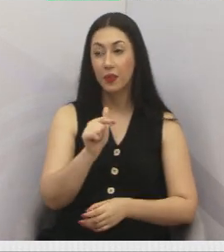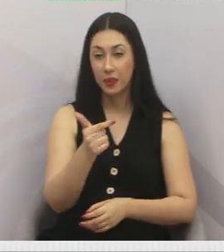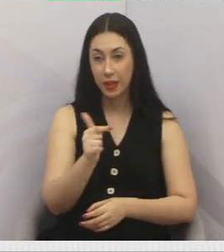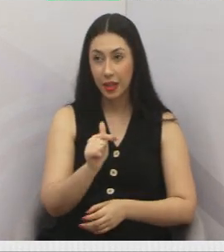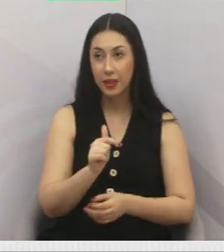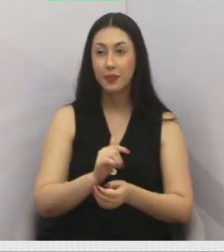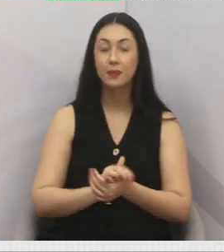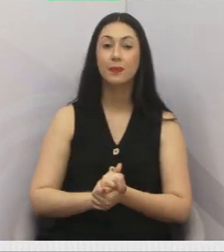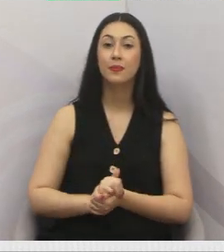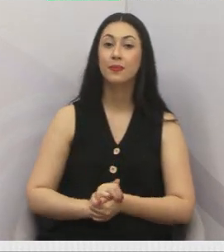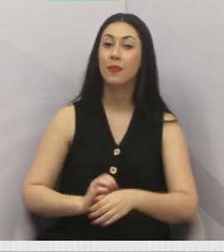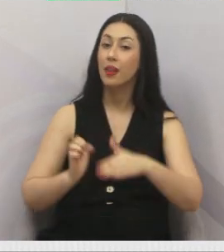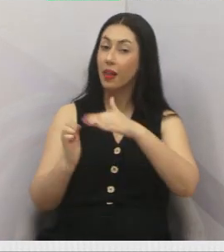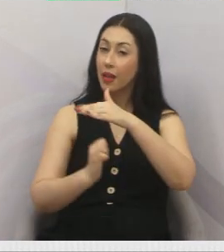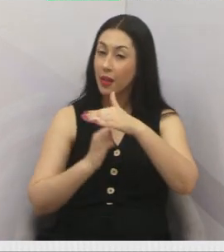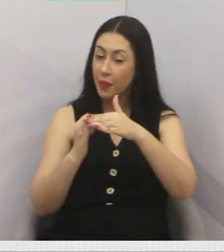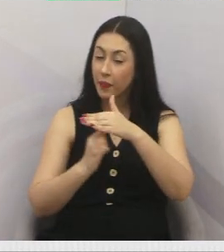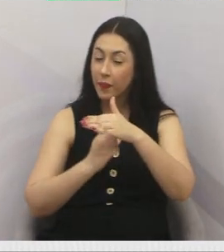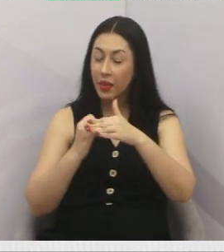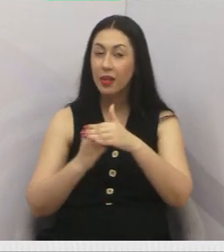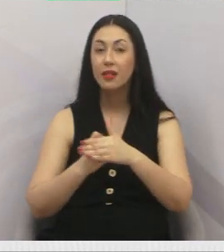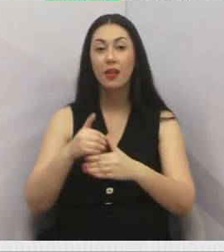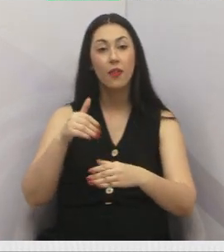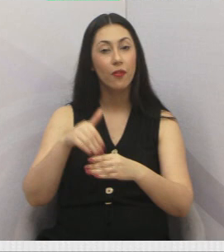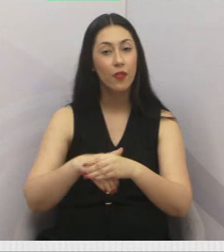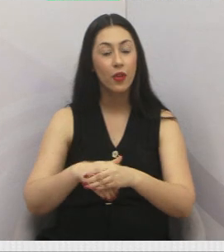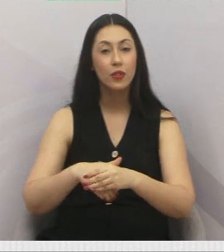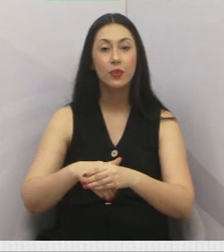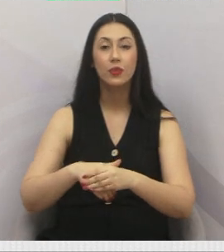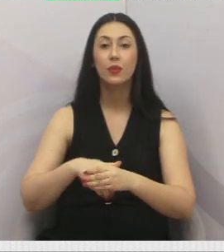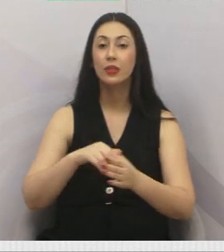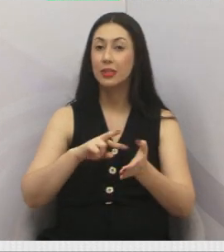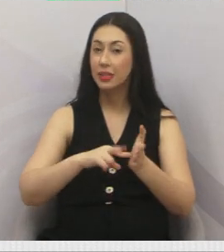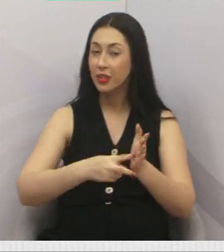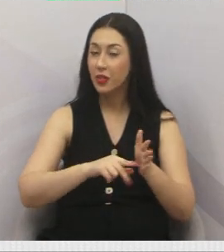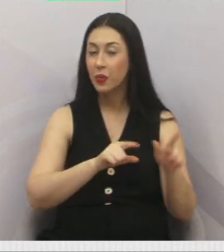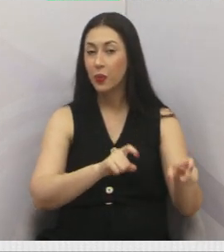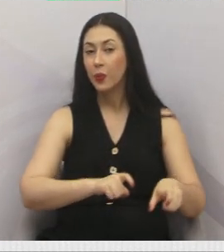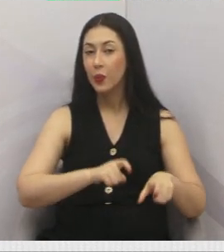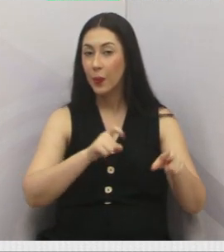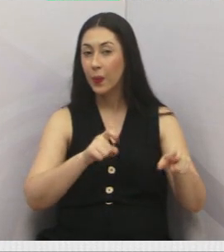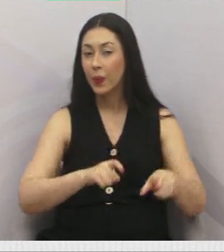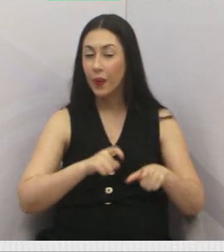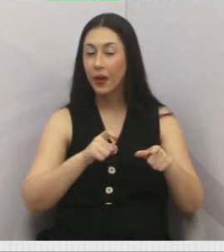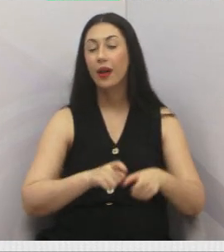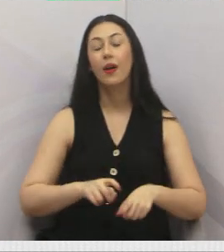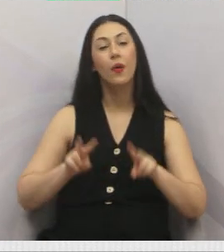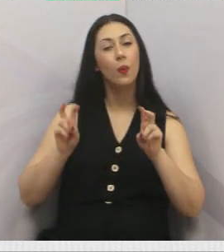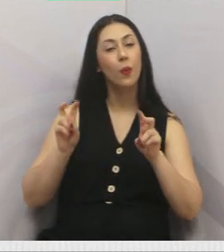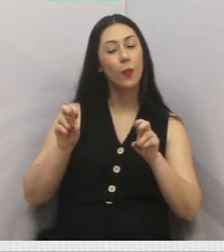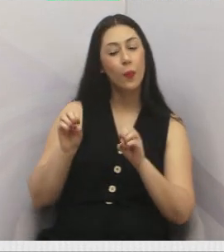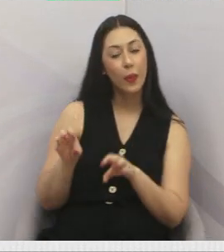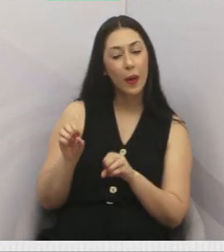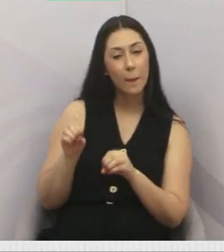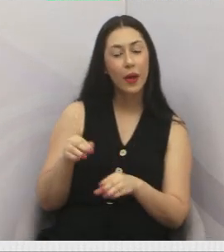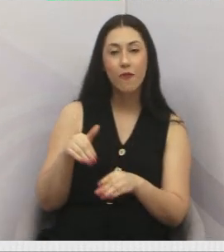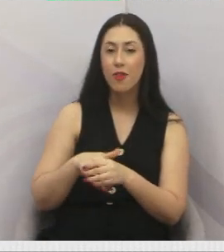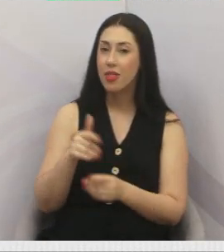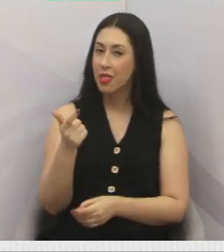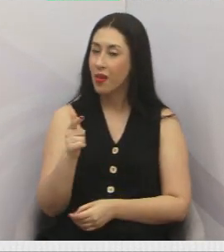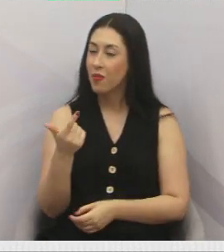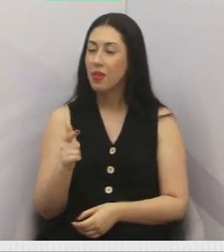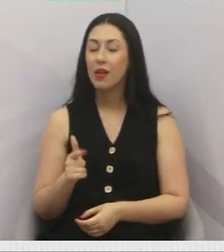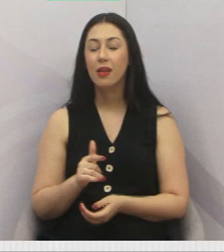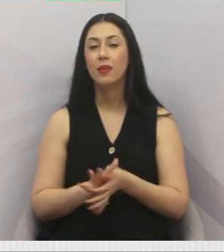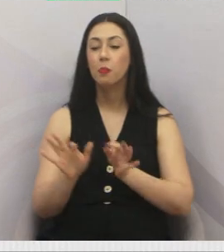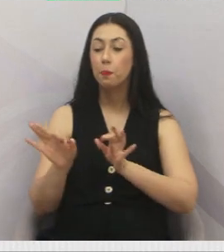Segmento Empresas e Entidades Profissionais, um voto para Sindicato Rural. Segmento Entidades Acadêmicas, voto em branco.